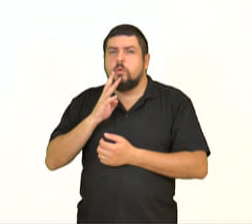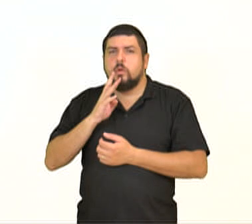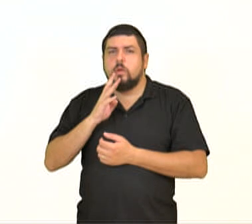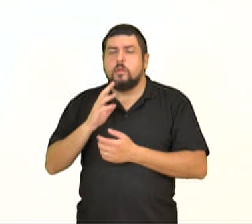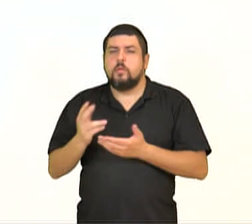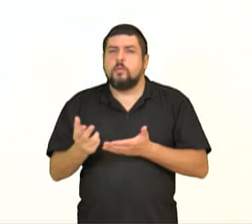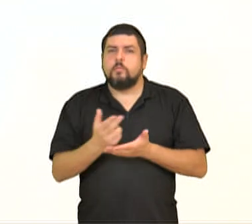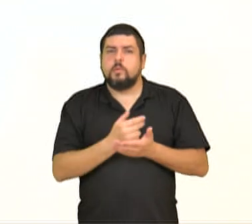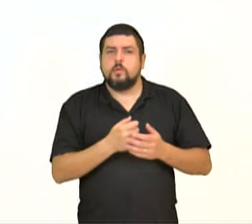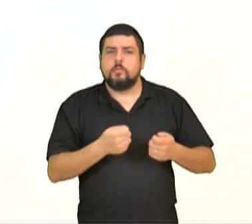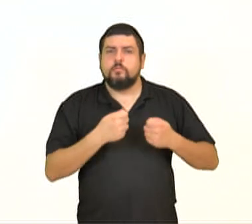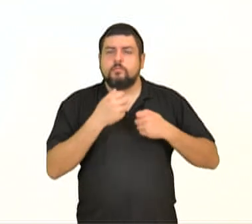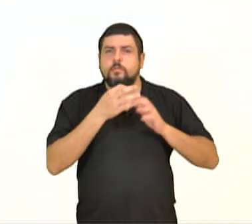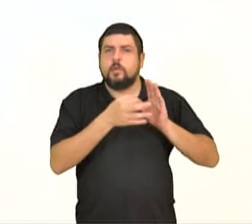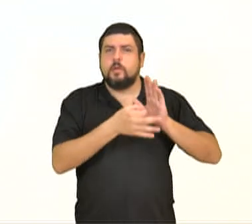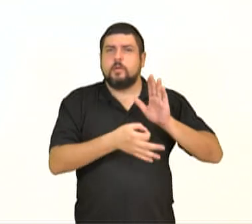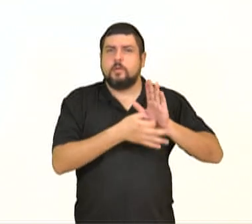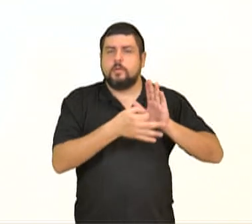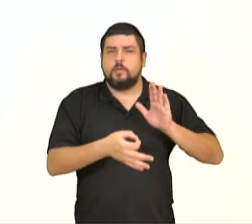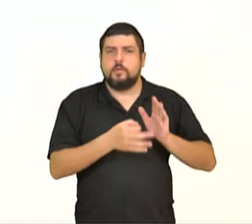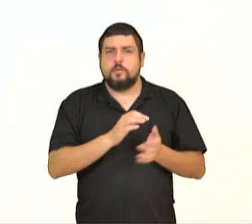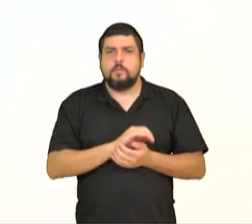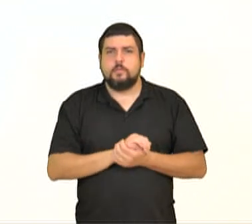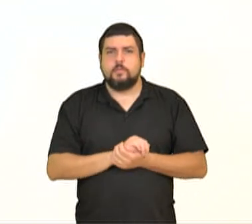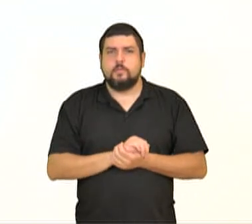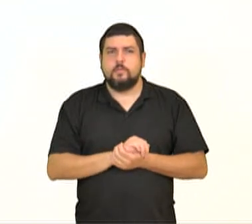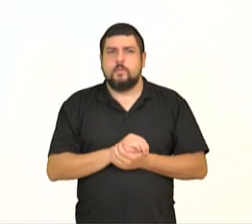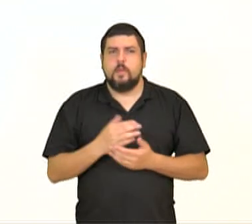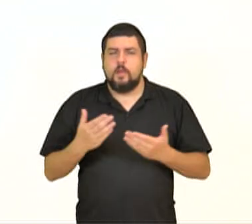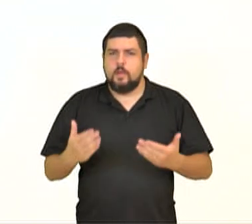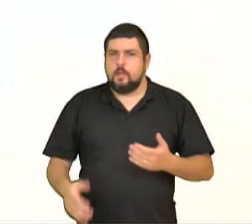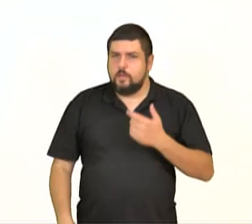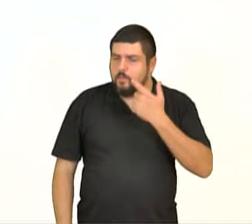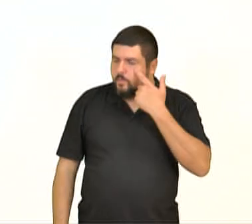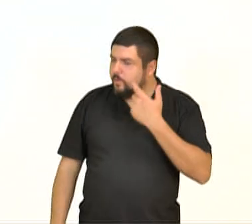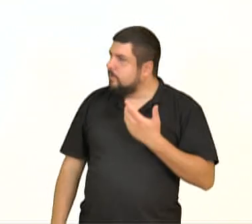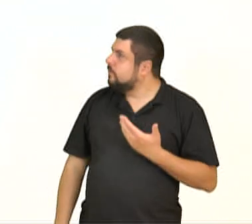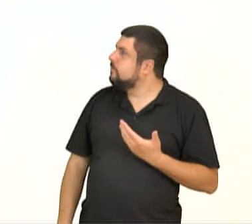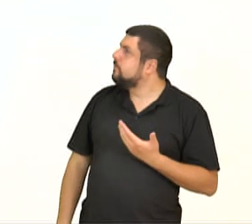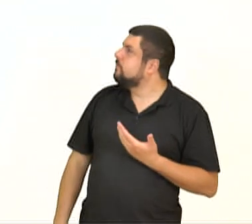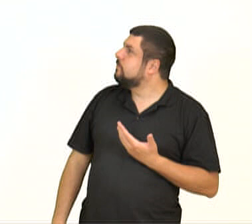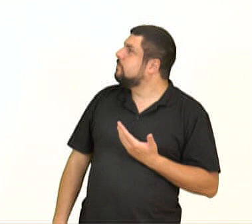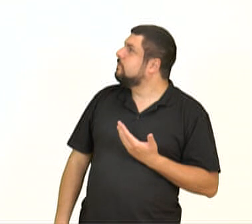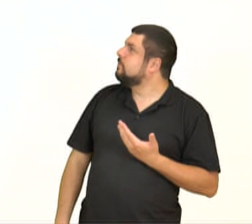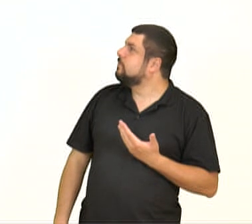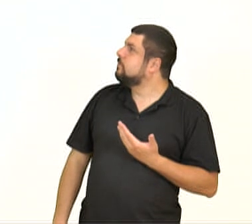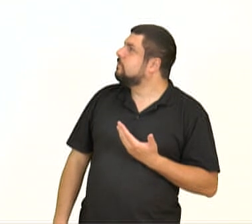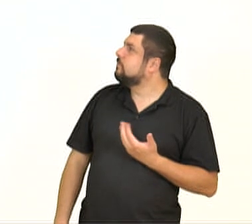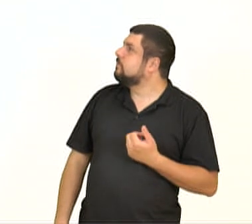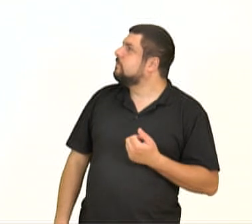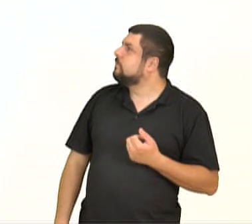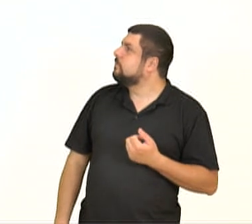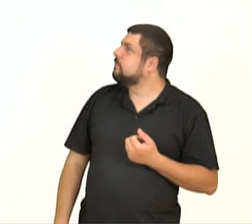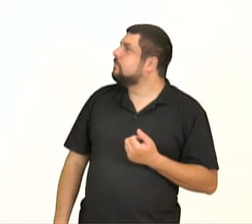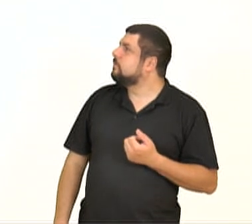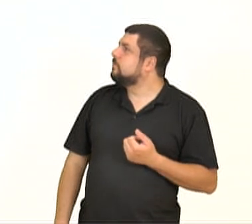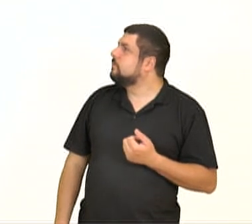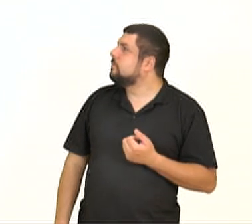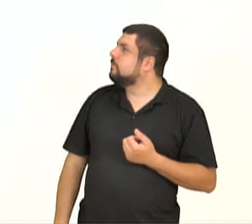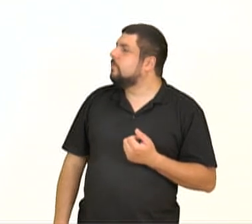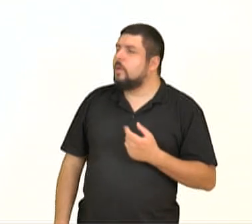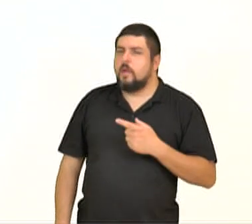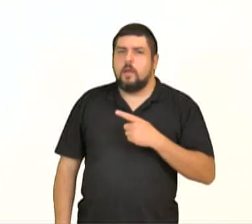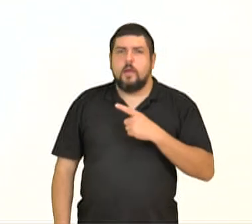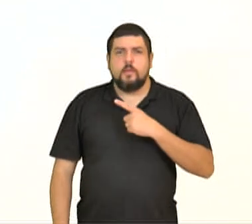temos mais uma charge. Temos 2 personagens, Então vocês têm ali a presença de uma mulher,